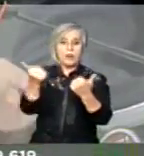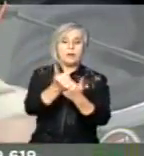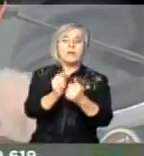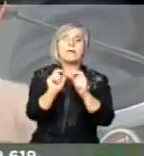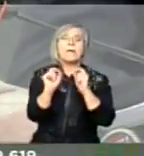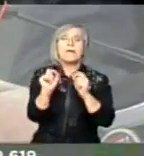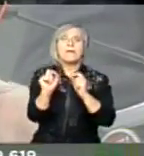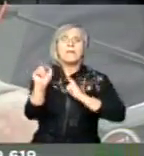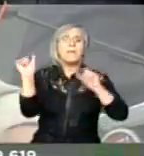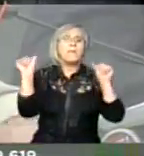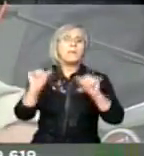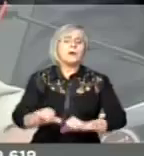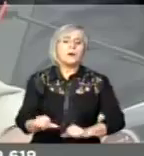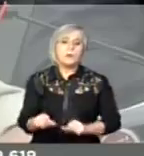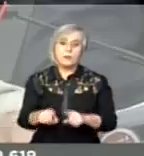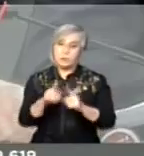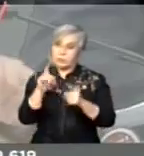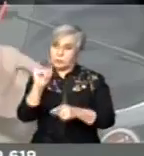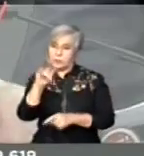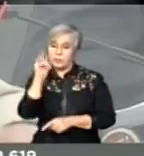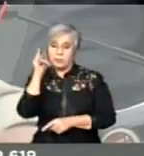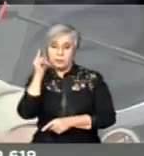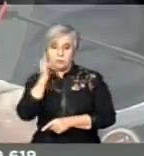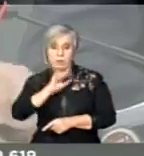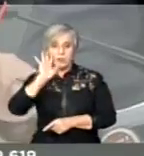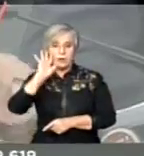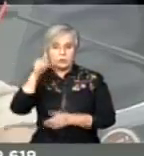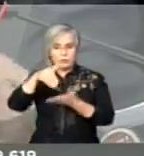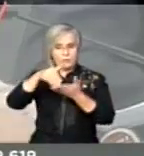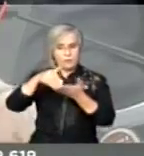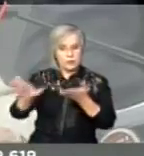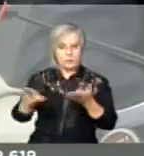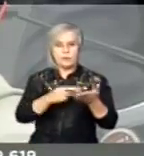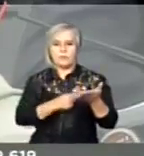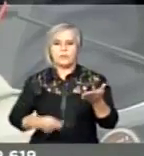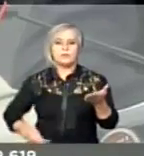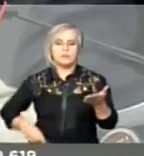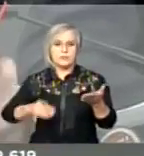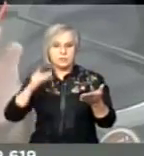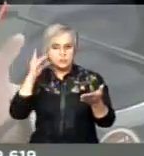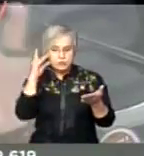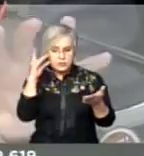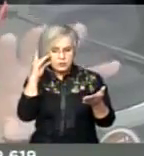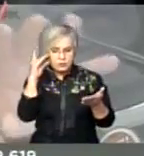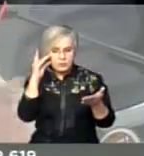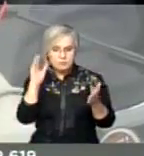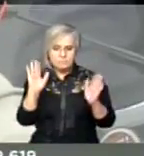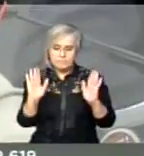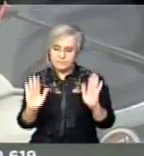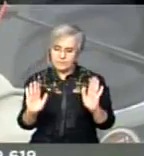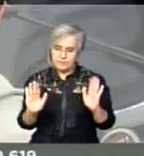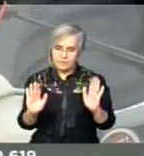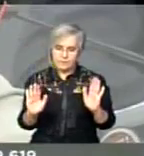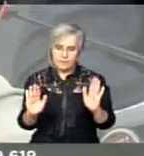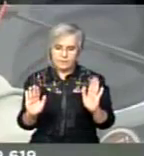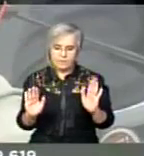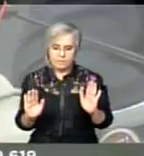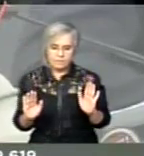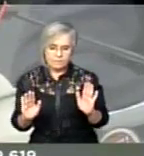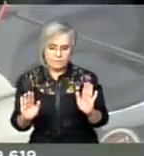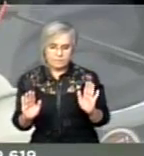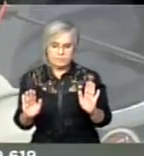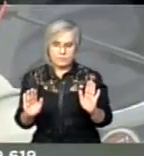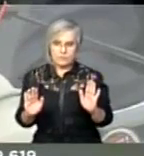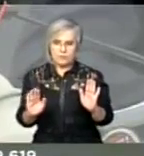numa grave decisão, raríssima, pesada, traumática, ainda que com previsão constitucional,